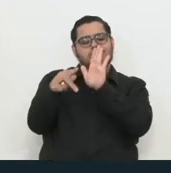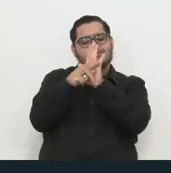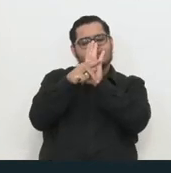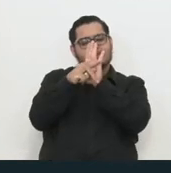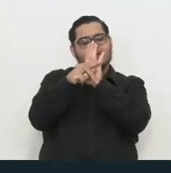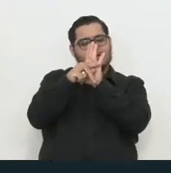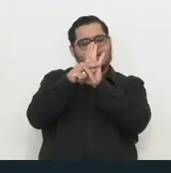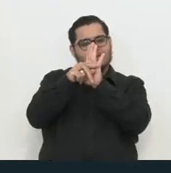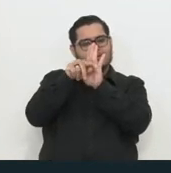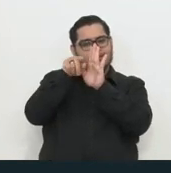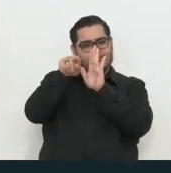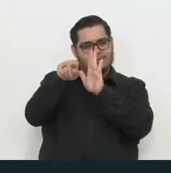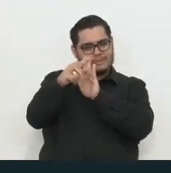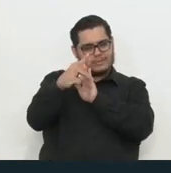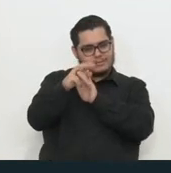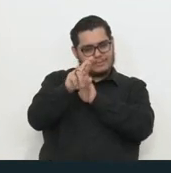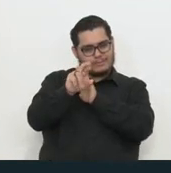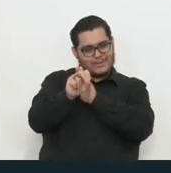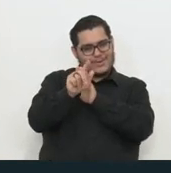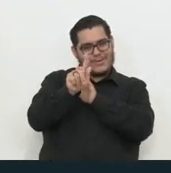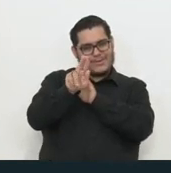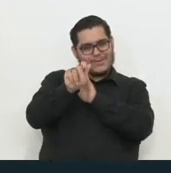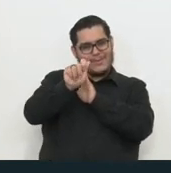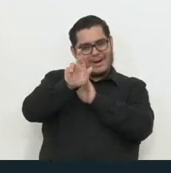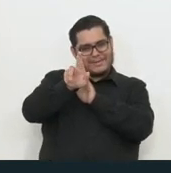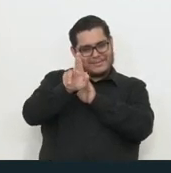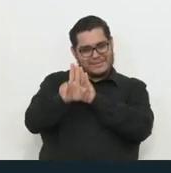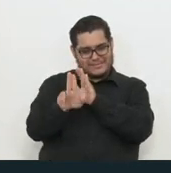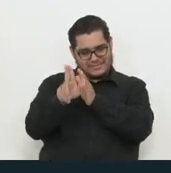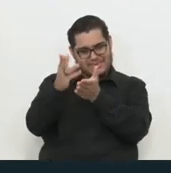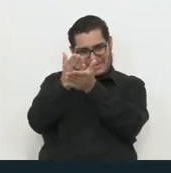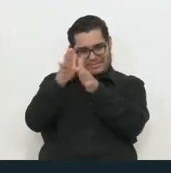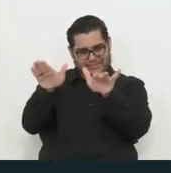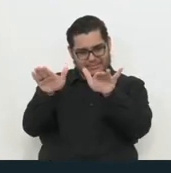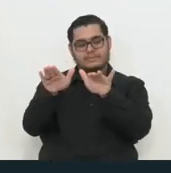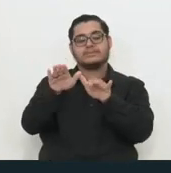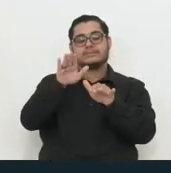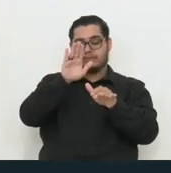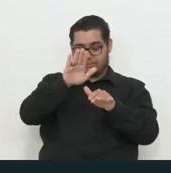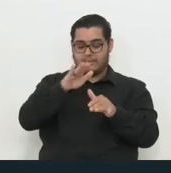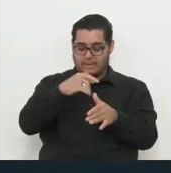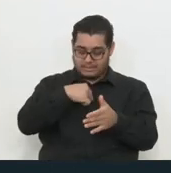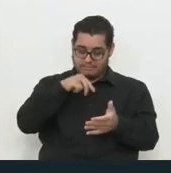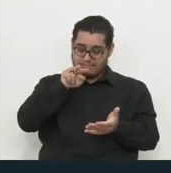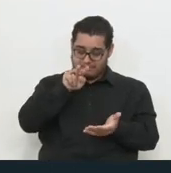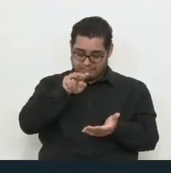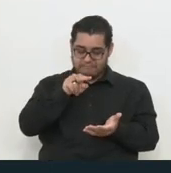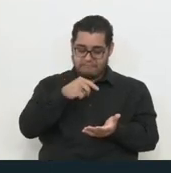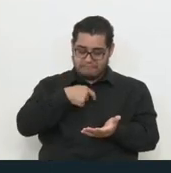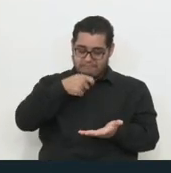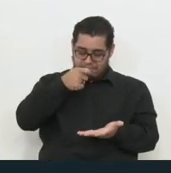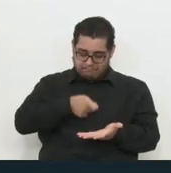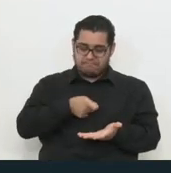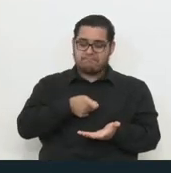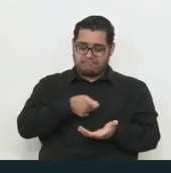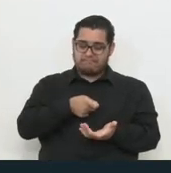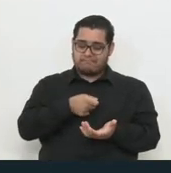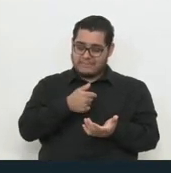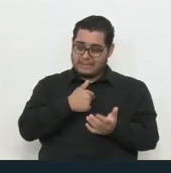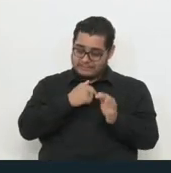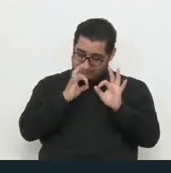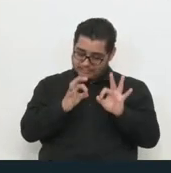extinta proguaru a qual assumo aqui nessa Tribuna que me arrependo me arrependo